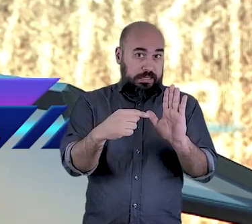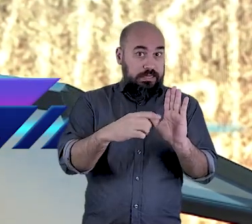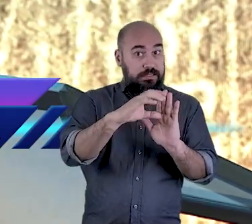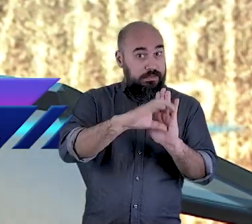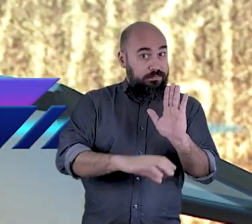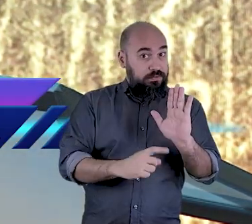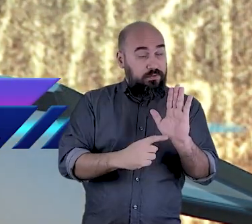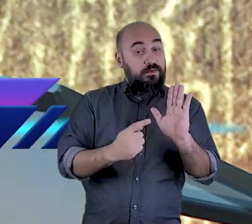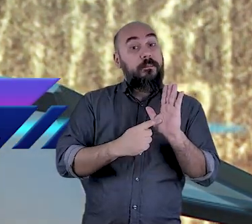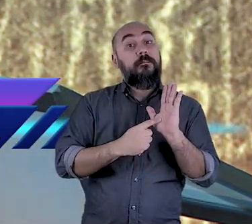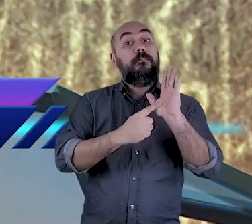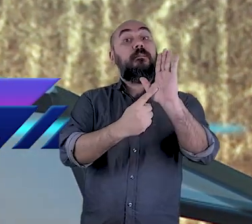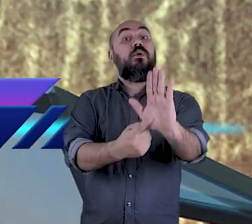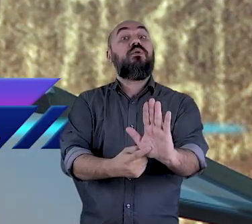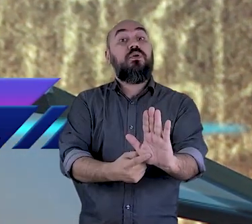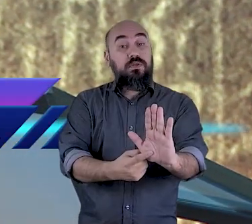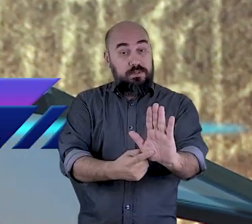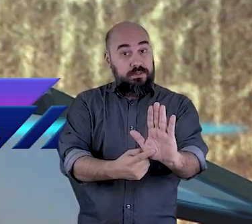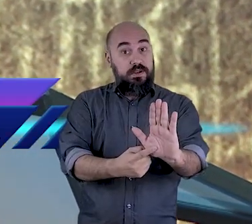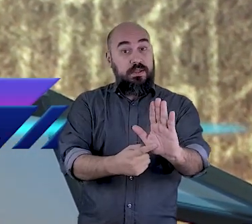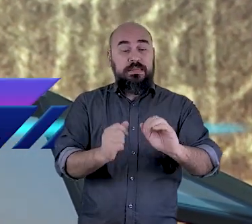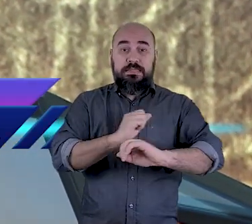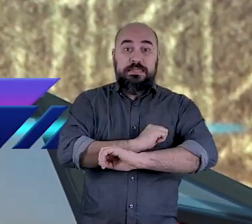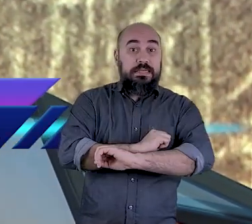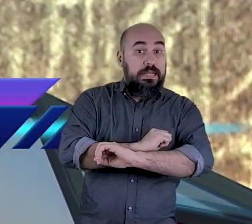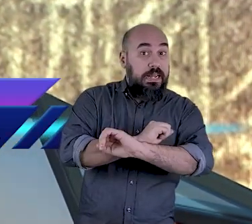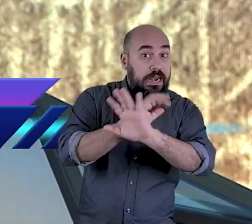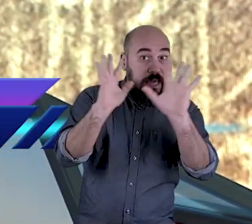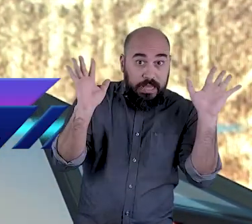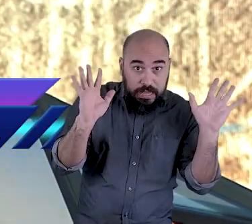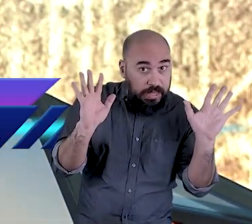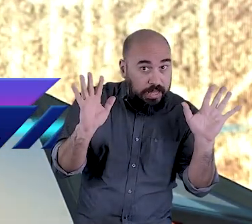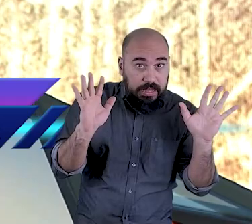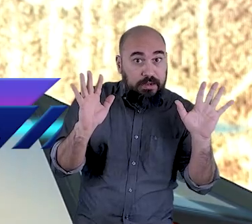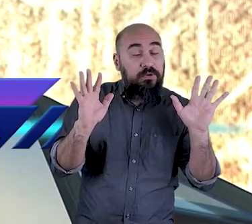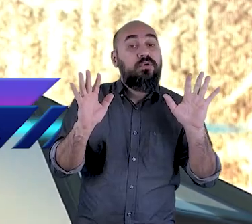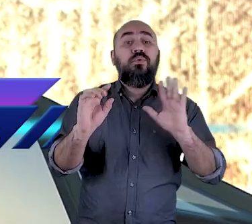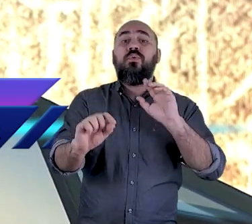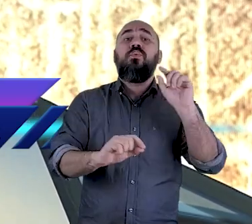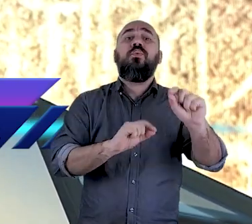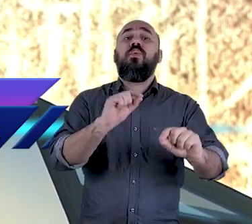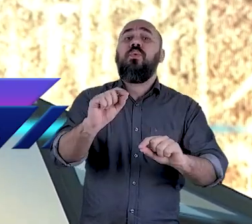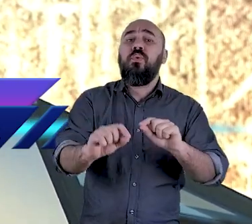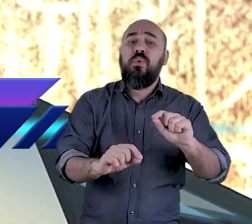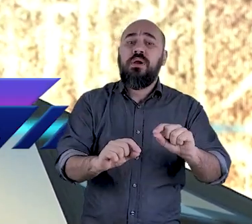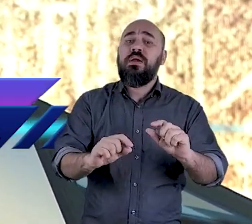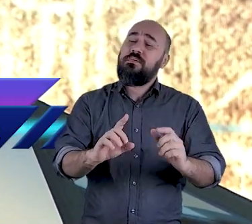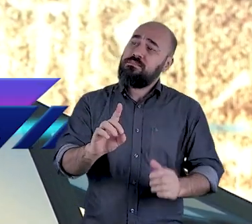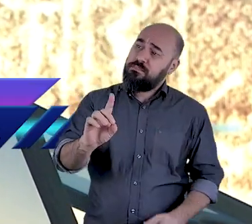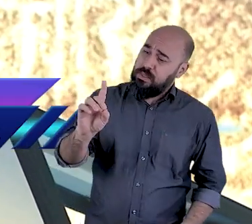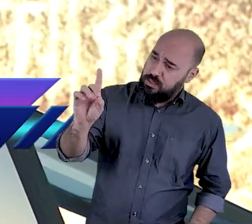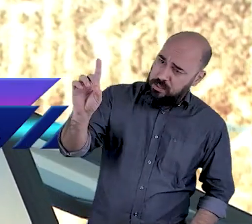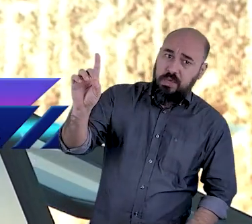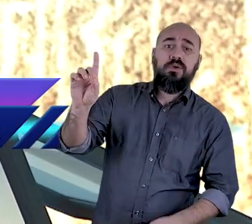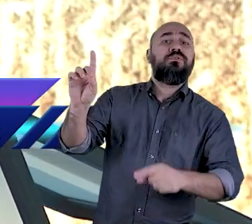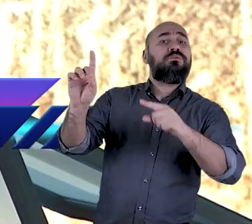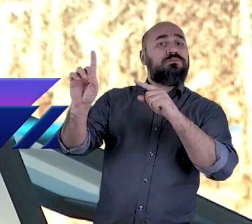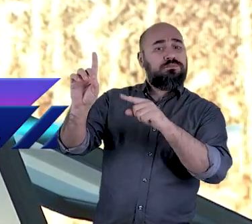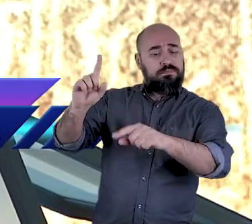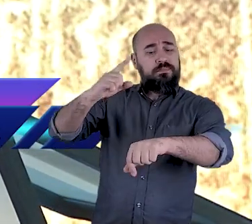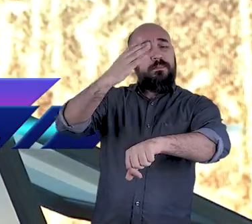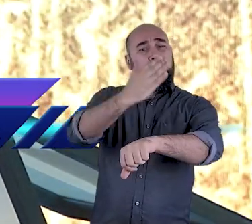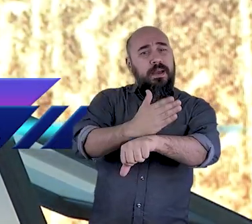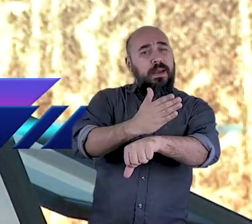capítulo que vai revelar talvez mais claramente do que qualquer outra parte da Bíblia que Deus é